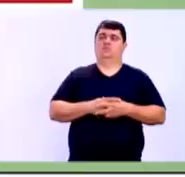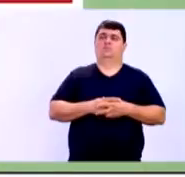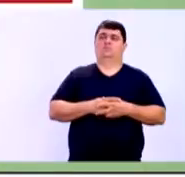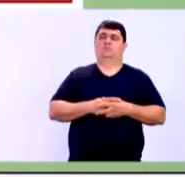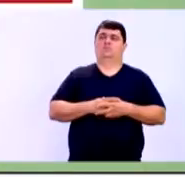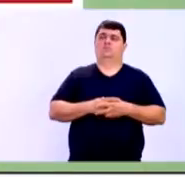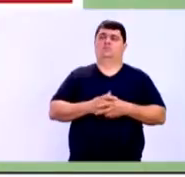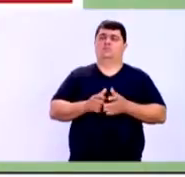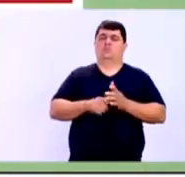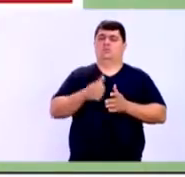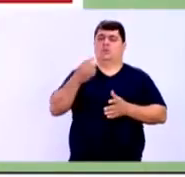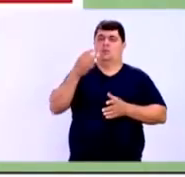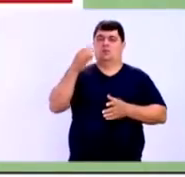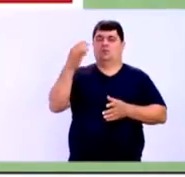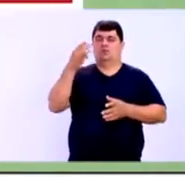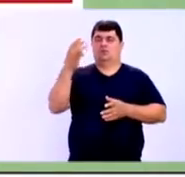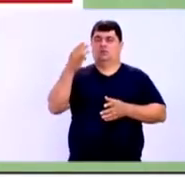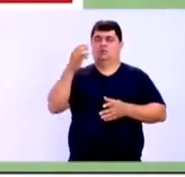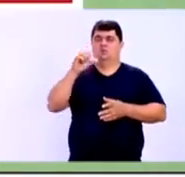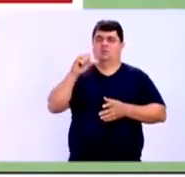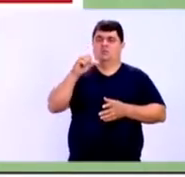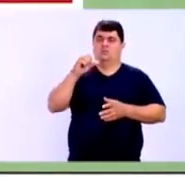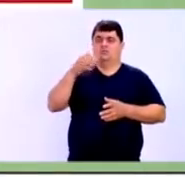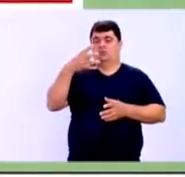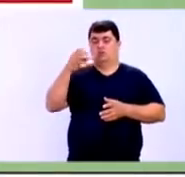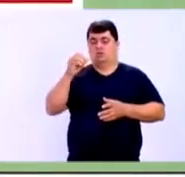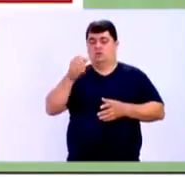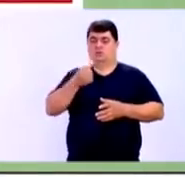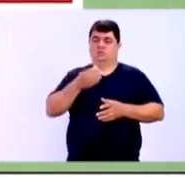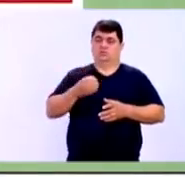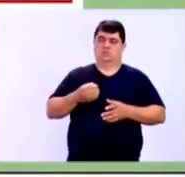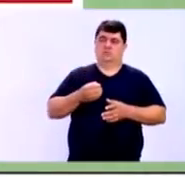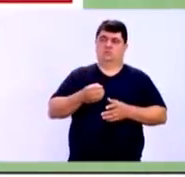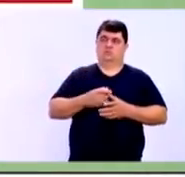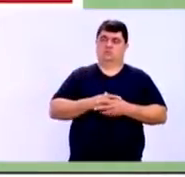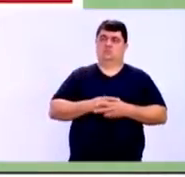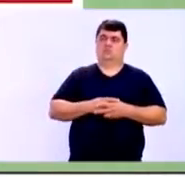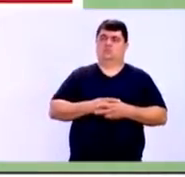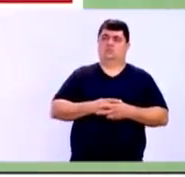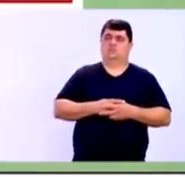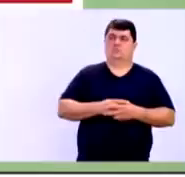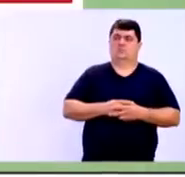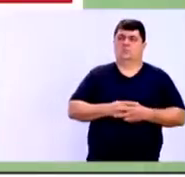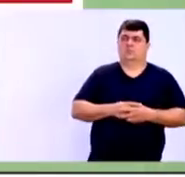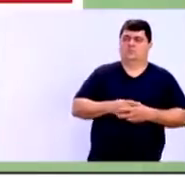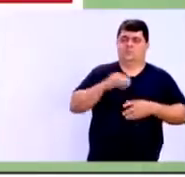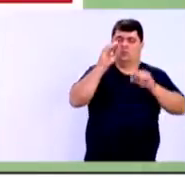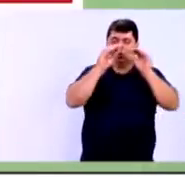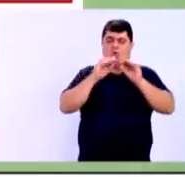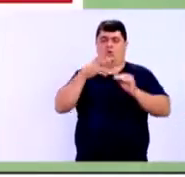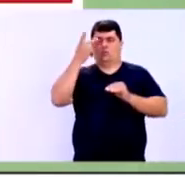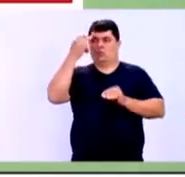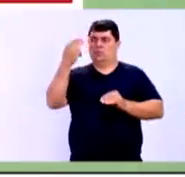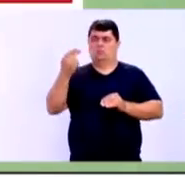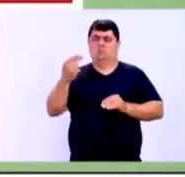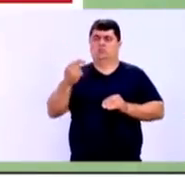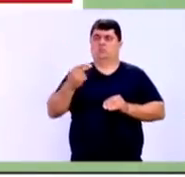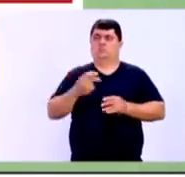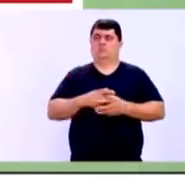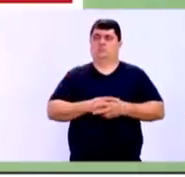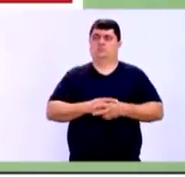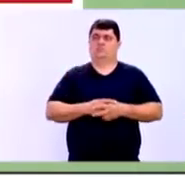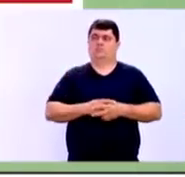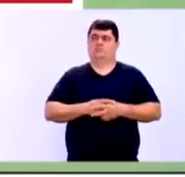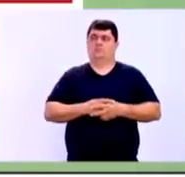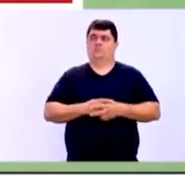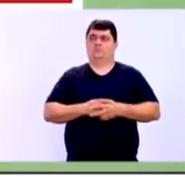Primeiro, 30, 40, certo? Lançamento normal. Lançou 40 no saldo e 200 no